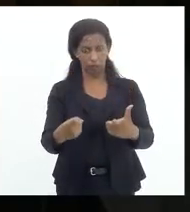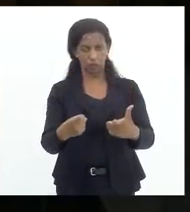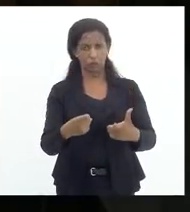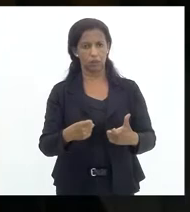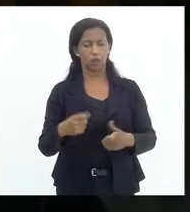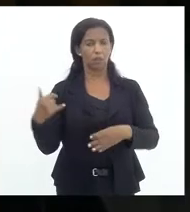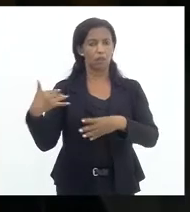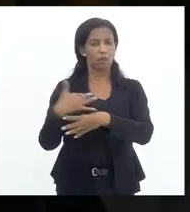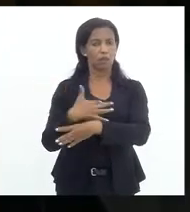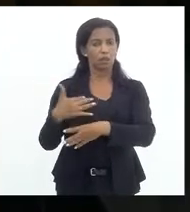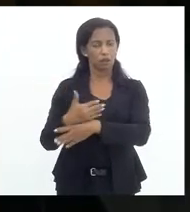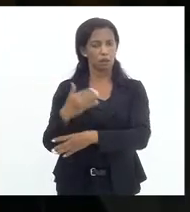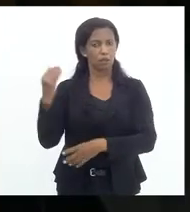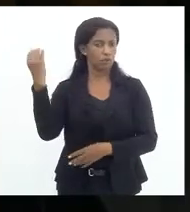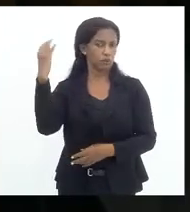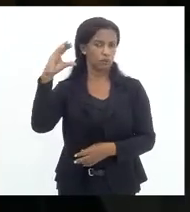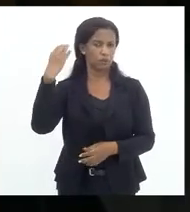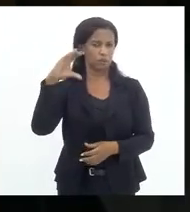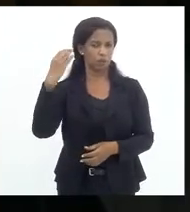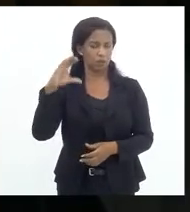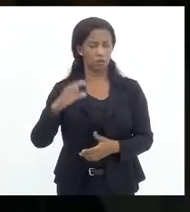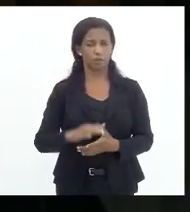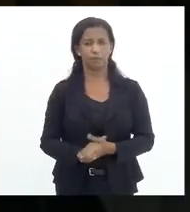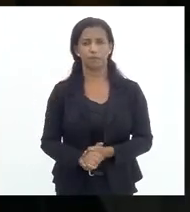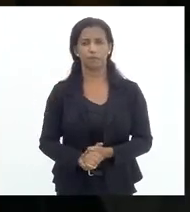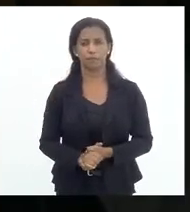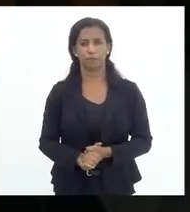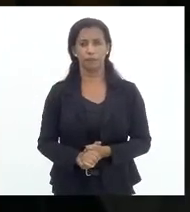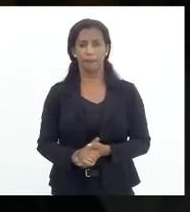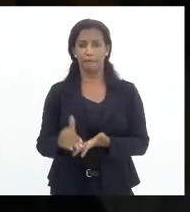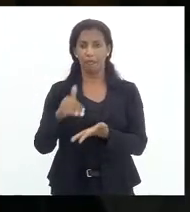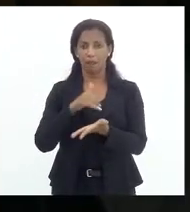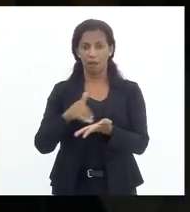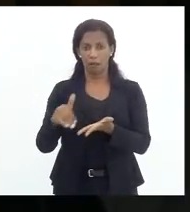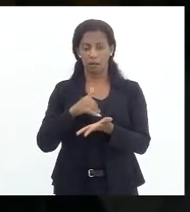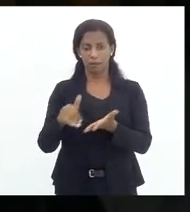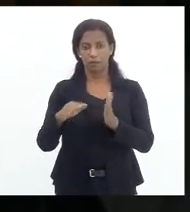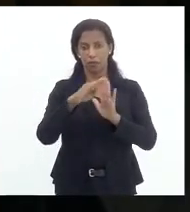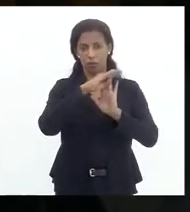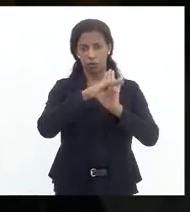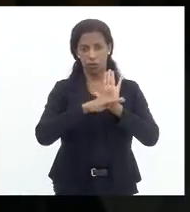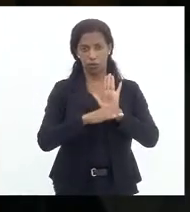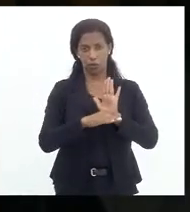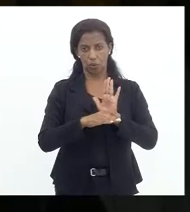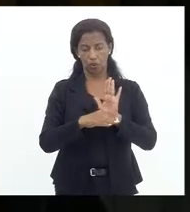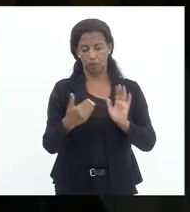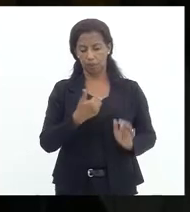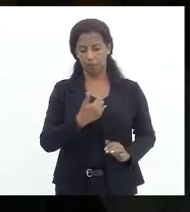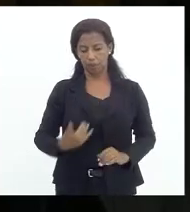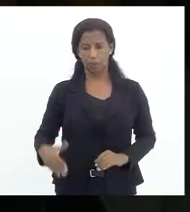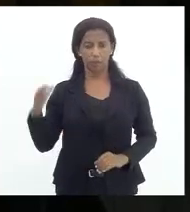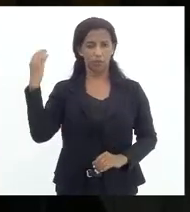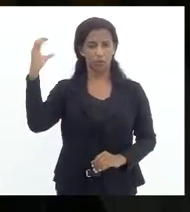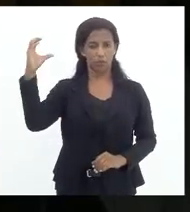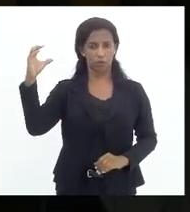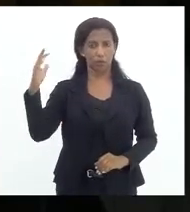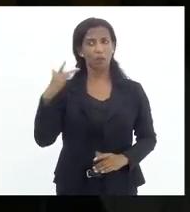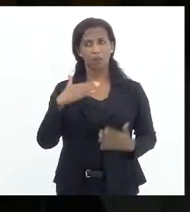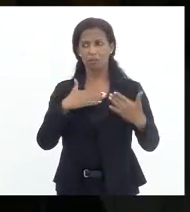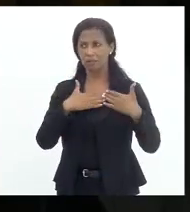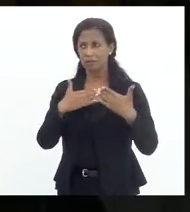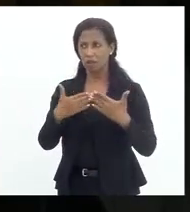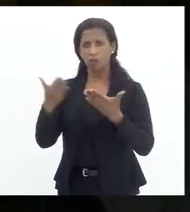na cidade de Niterói e a secretaria de ordem pública de Niterói e saúde aqui o